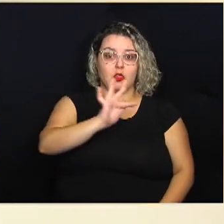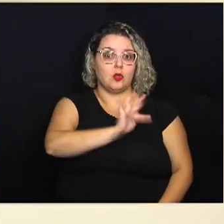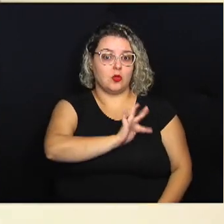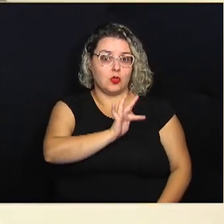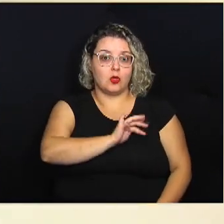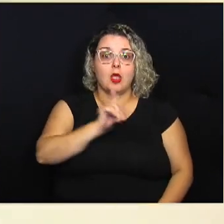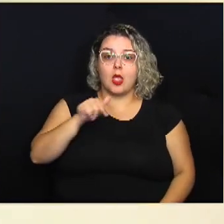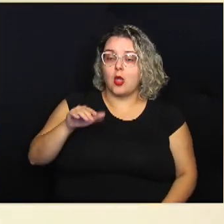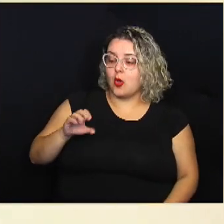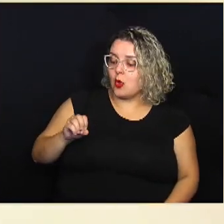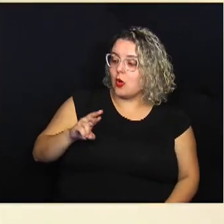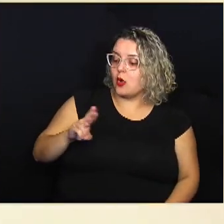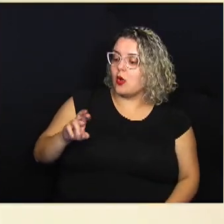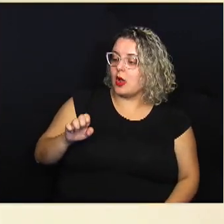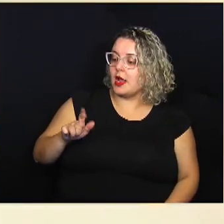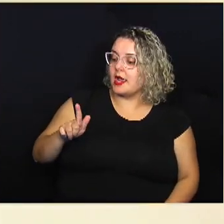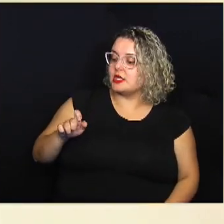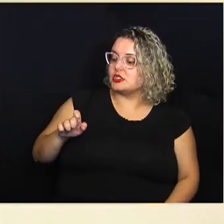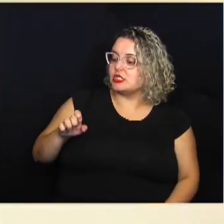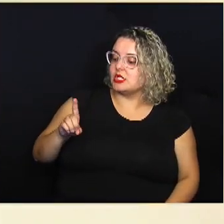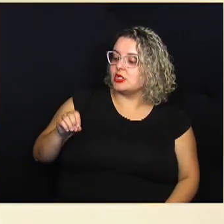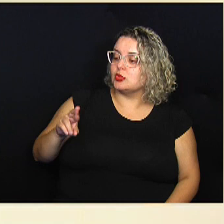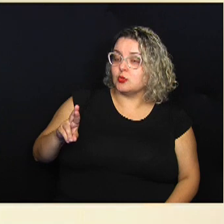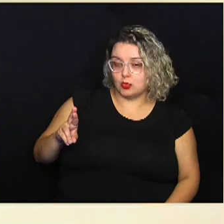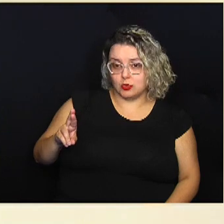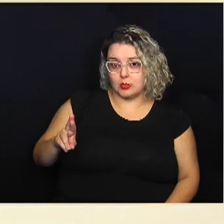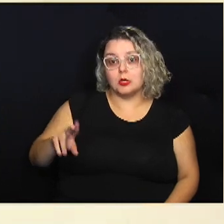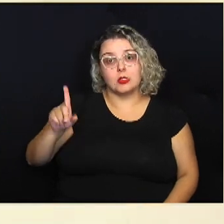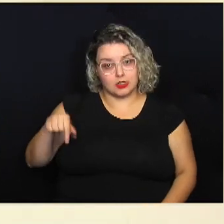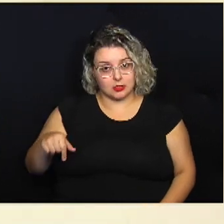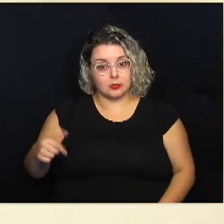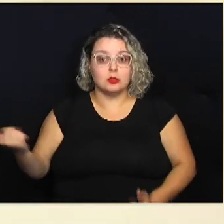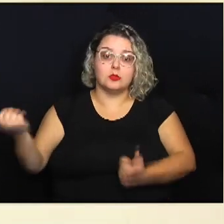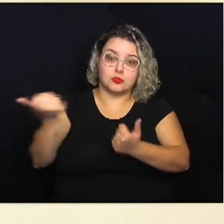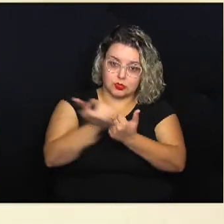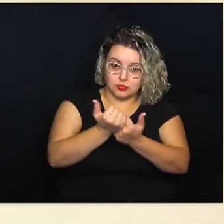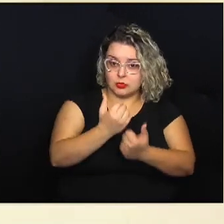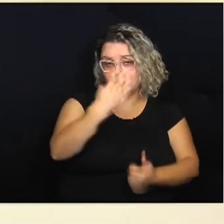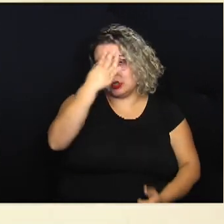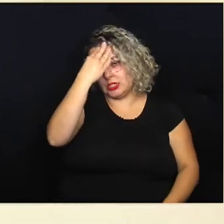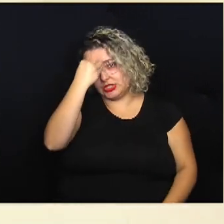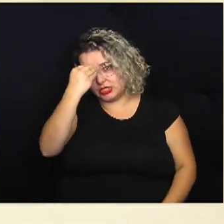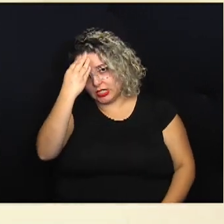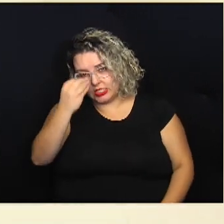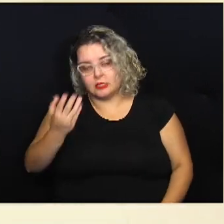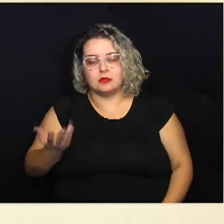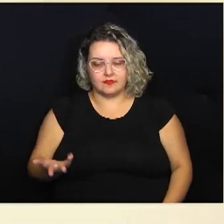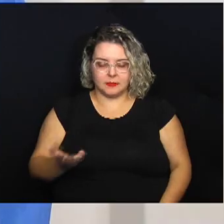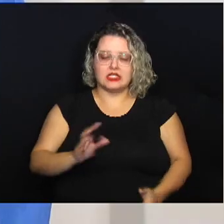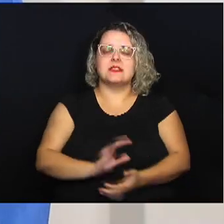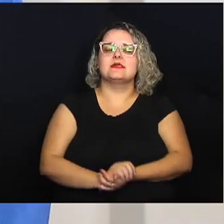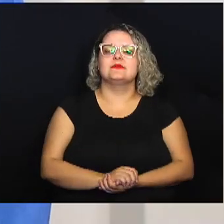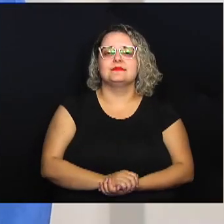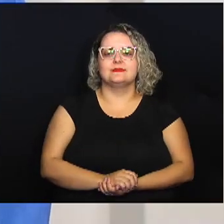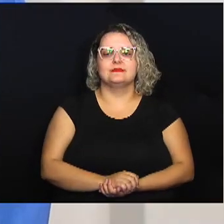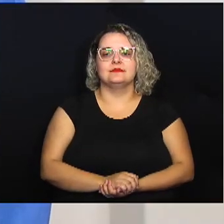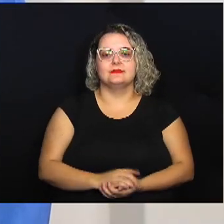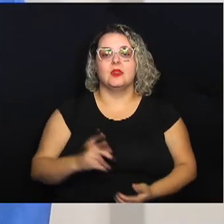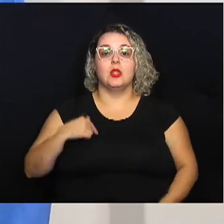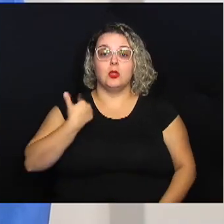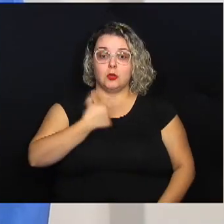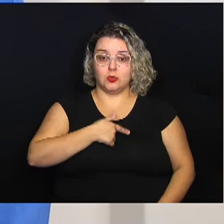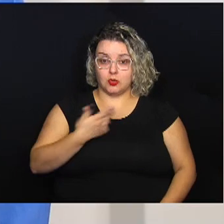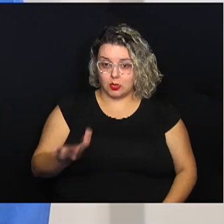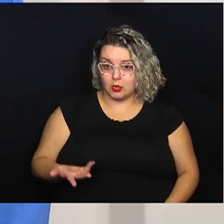o corregedor da casa, tendo como corregedor substituto o vereador Jair da Farmácia. Nós chamamos, assim